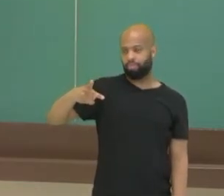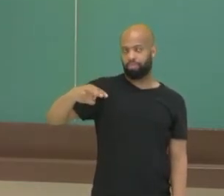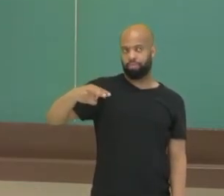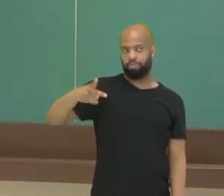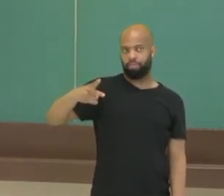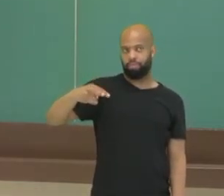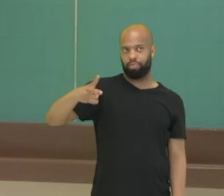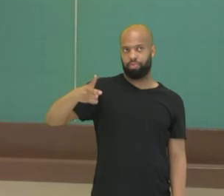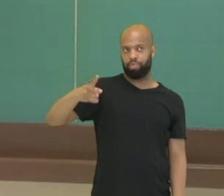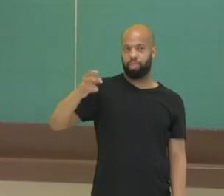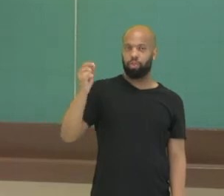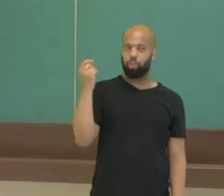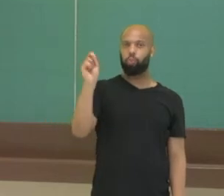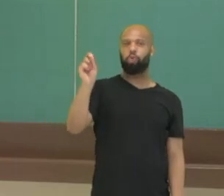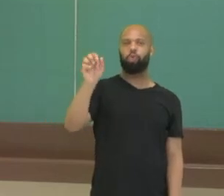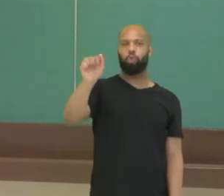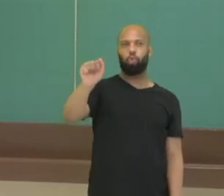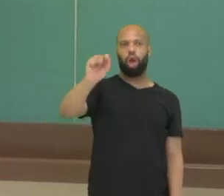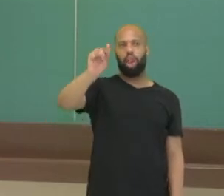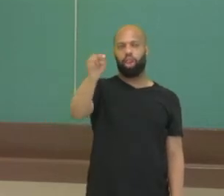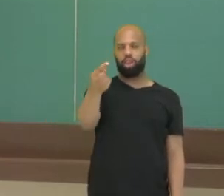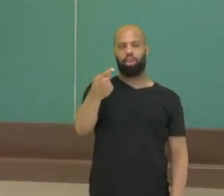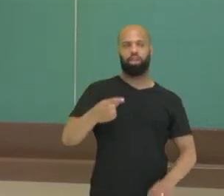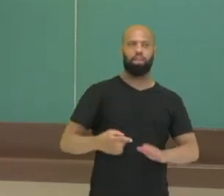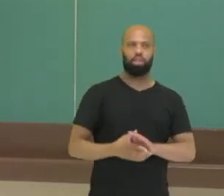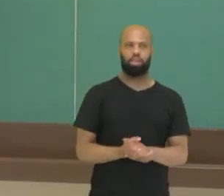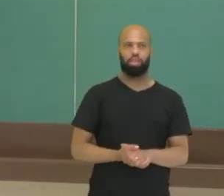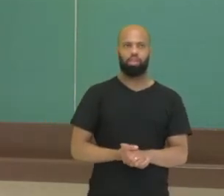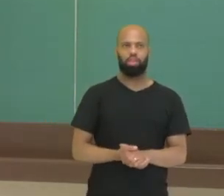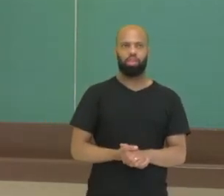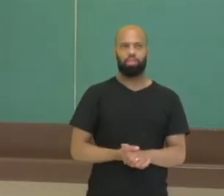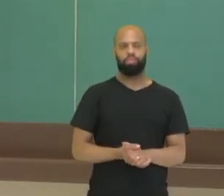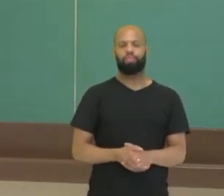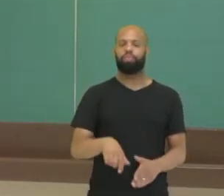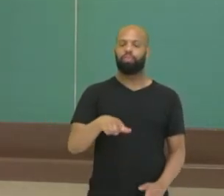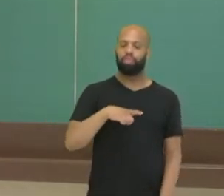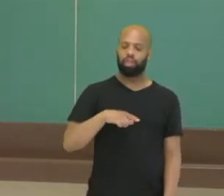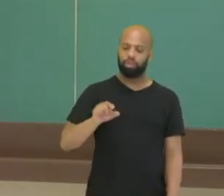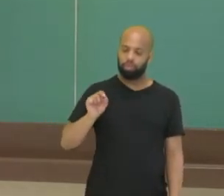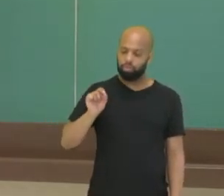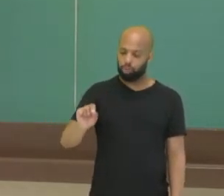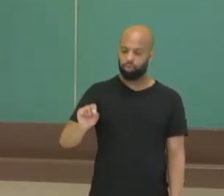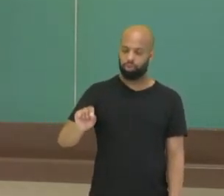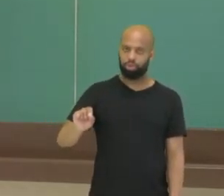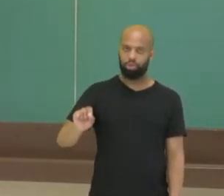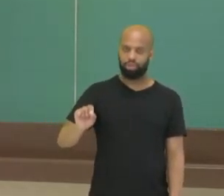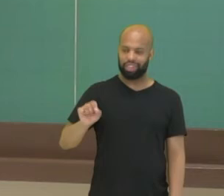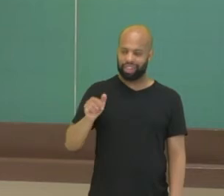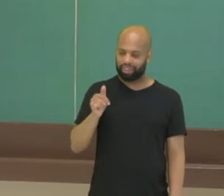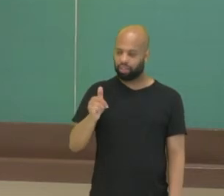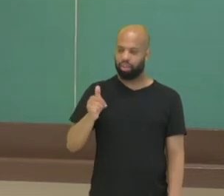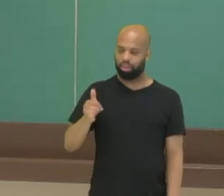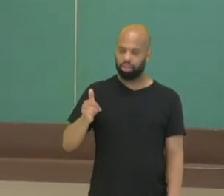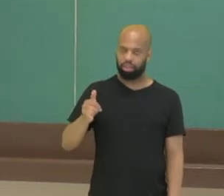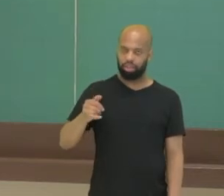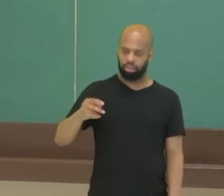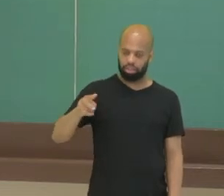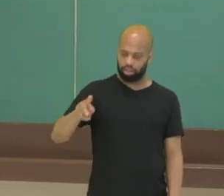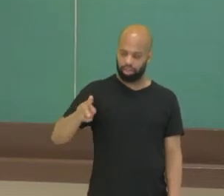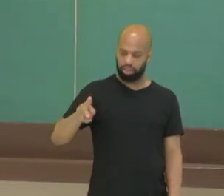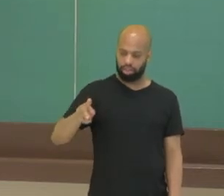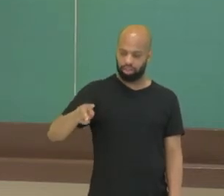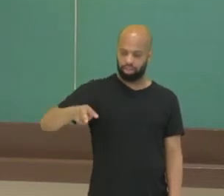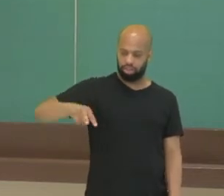do segmento da semirreta que eu já tinha, tá? De novo, ponta seca no O e o grafite no A. Roda